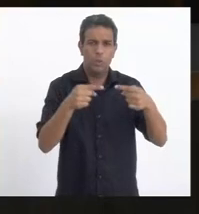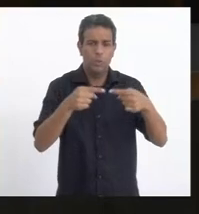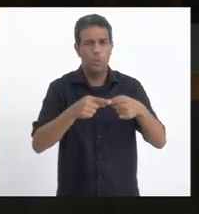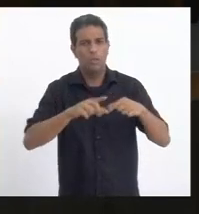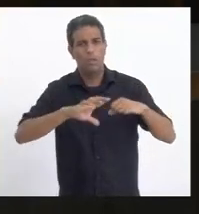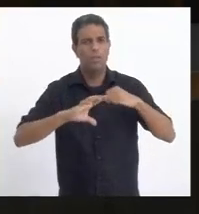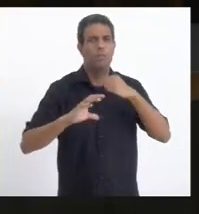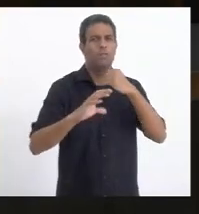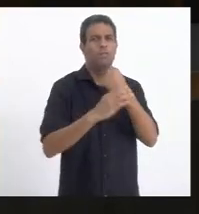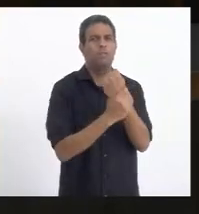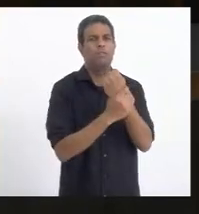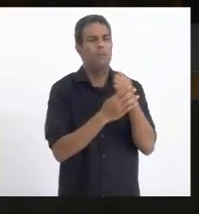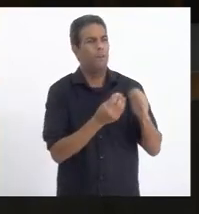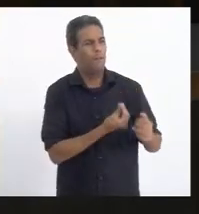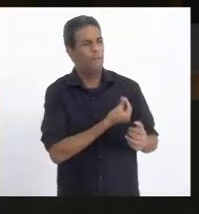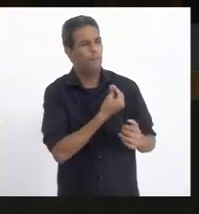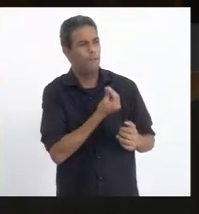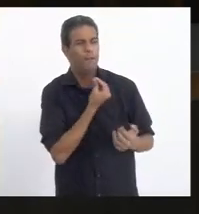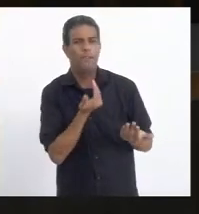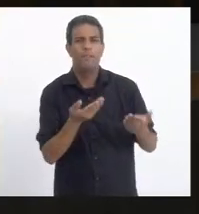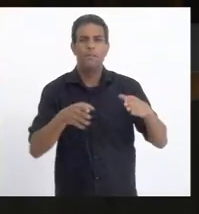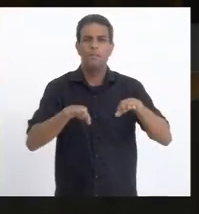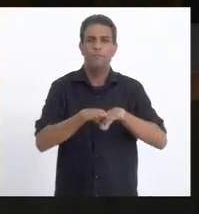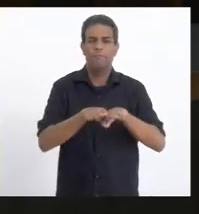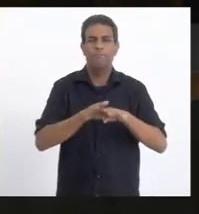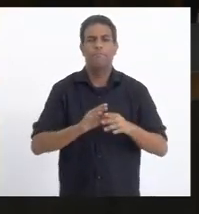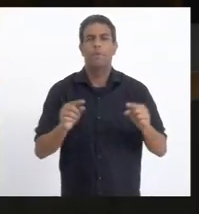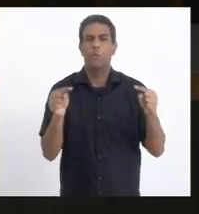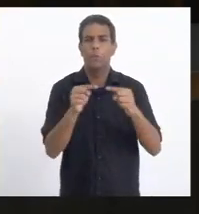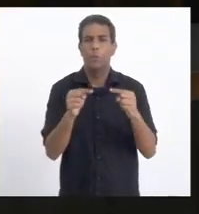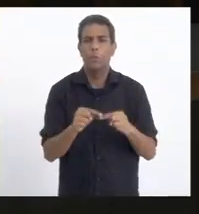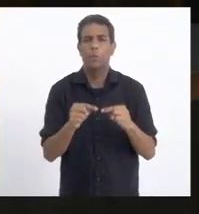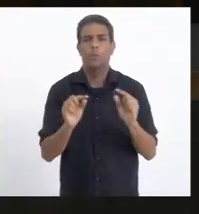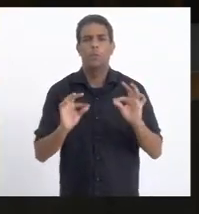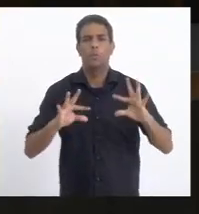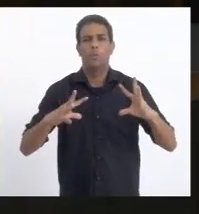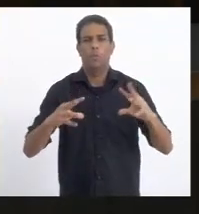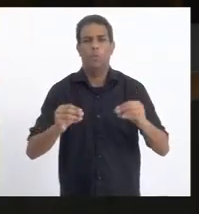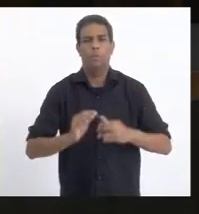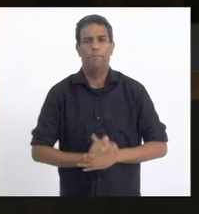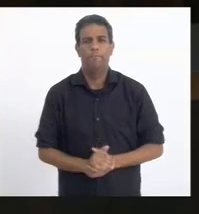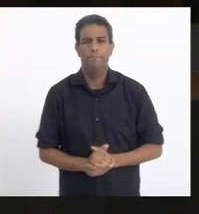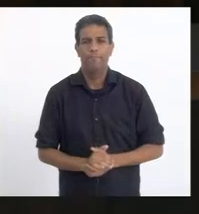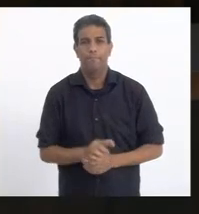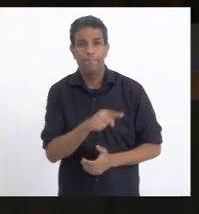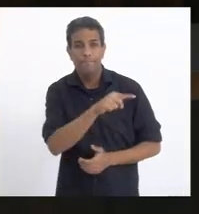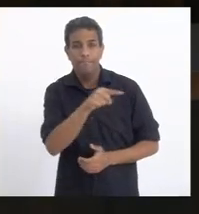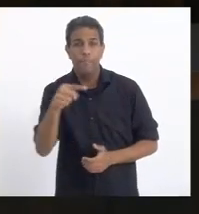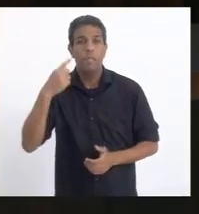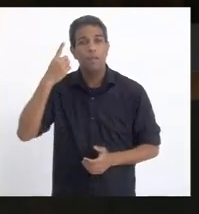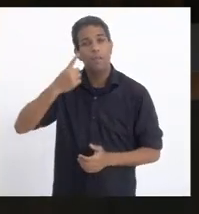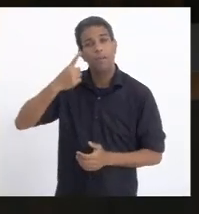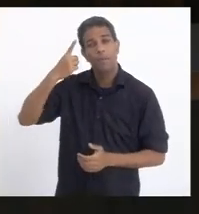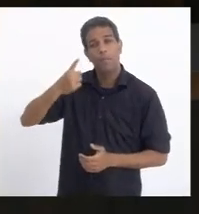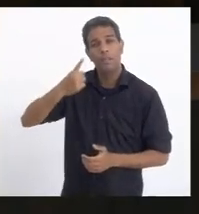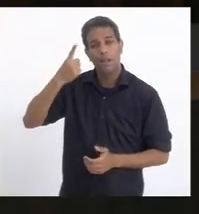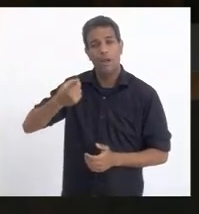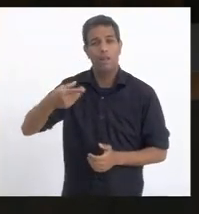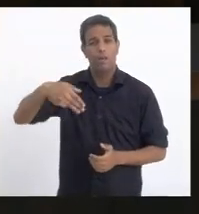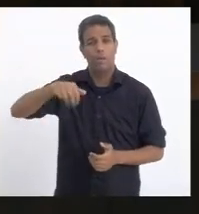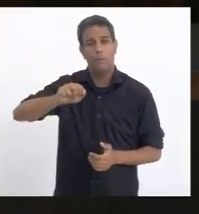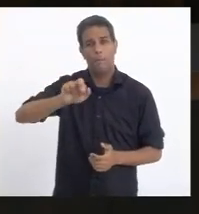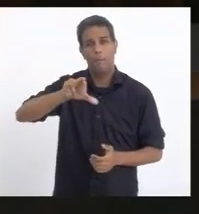para garantir a paridade ou integralidade e a integralidade então Deputado máxima checco